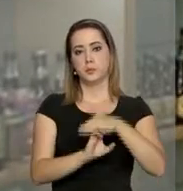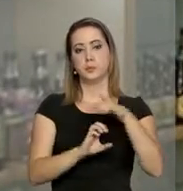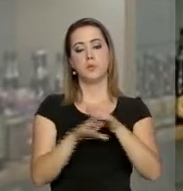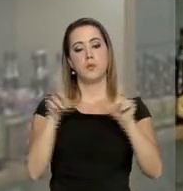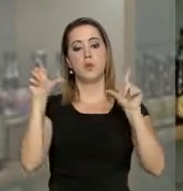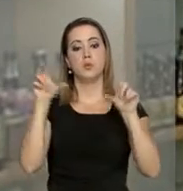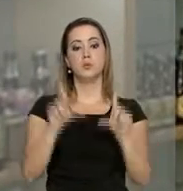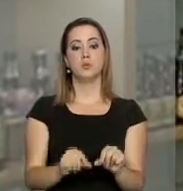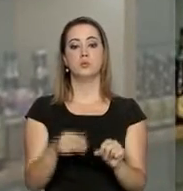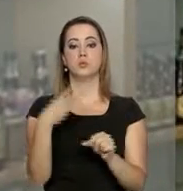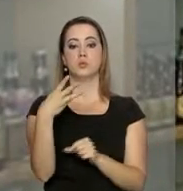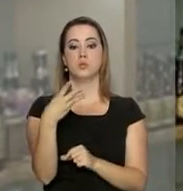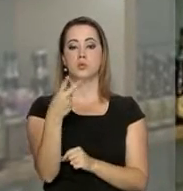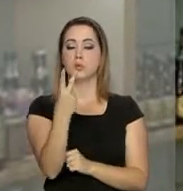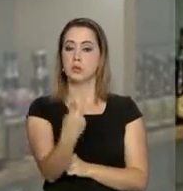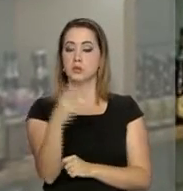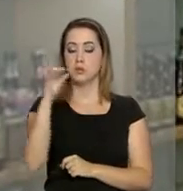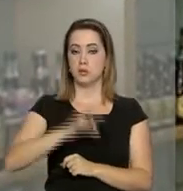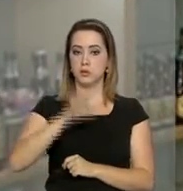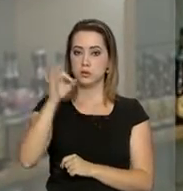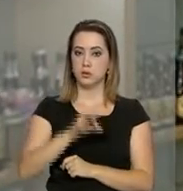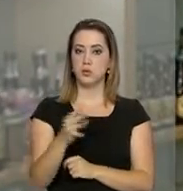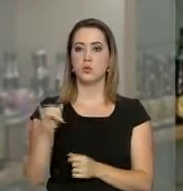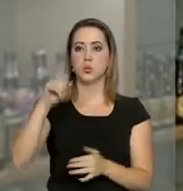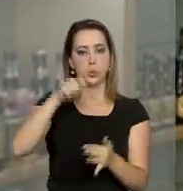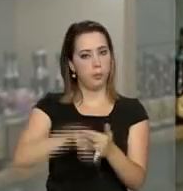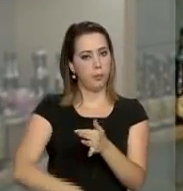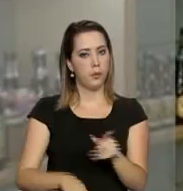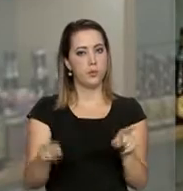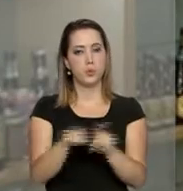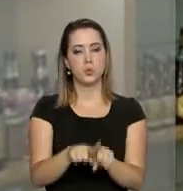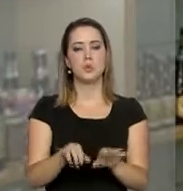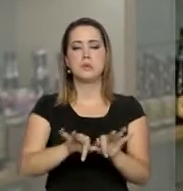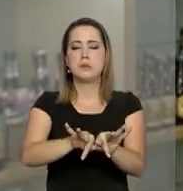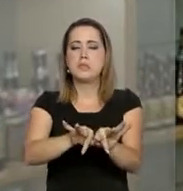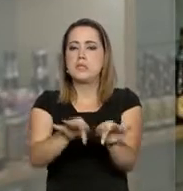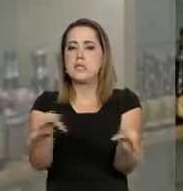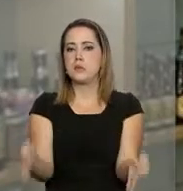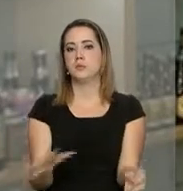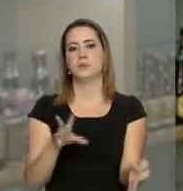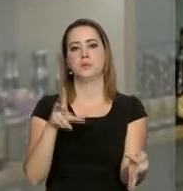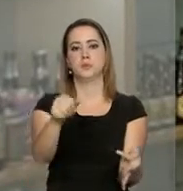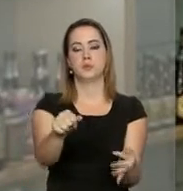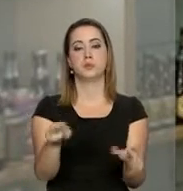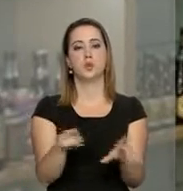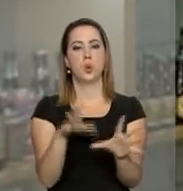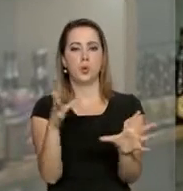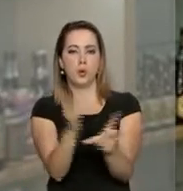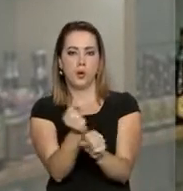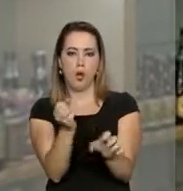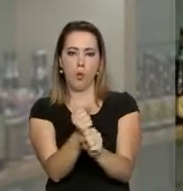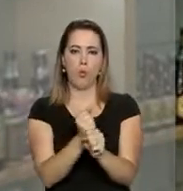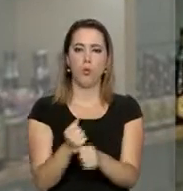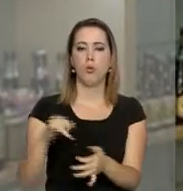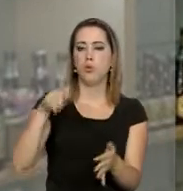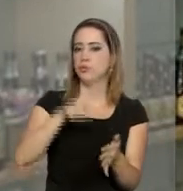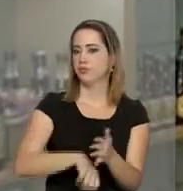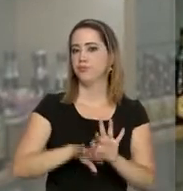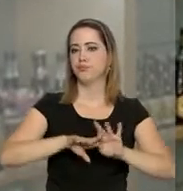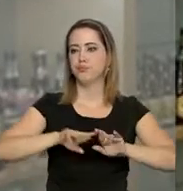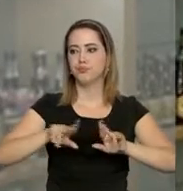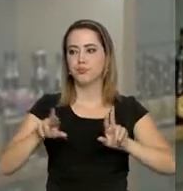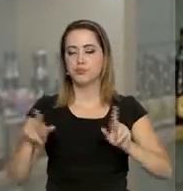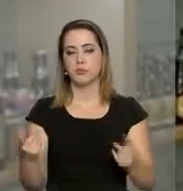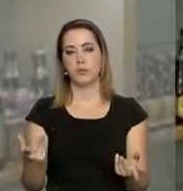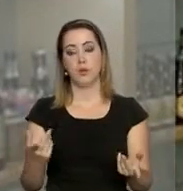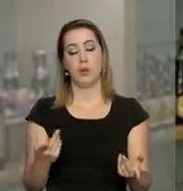redução média de 32 por cento na carga de impostos e simplificação dos processos de cálculo e recolhimento reunindo